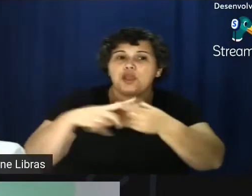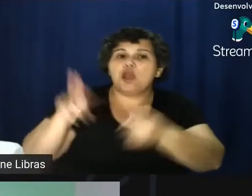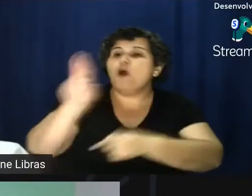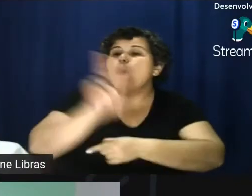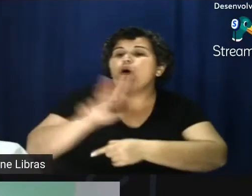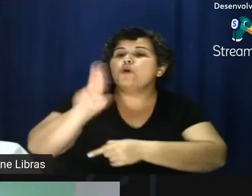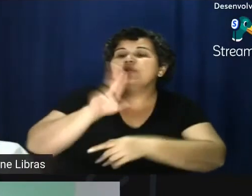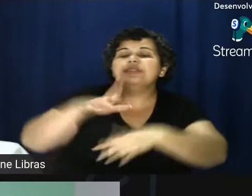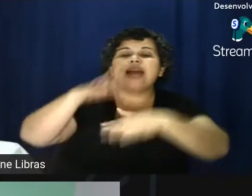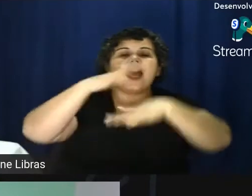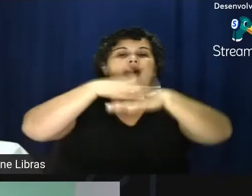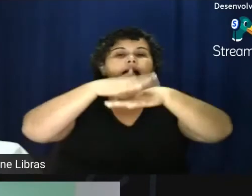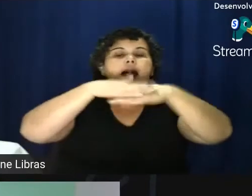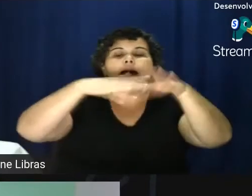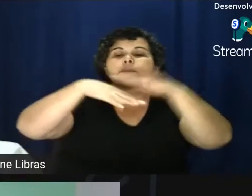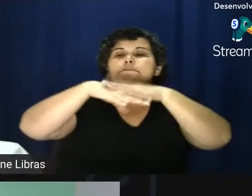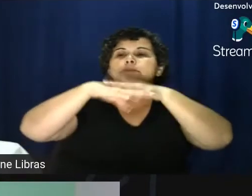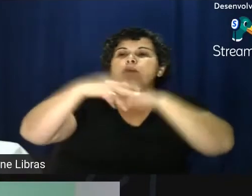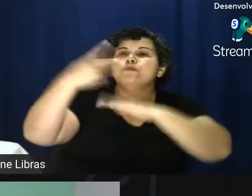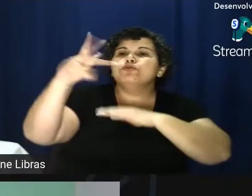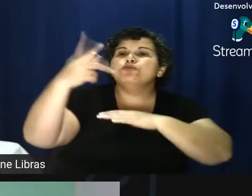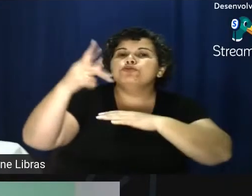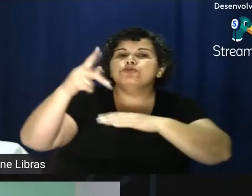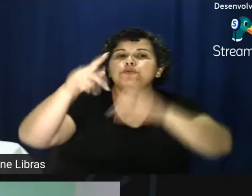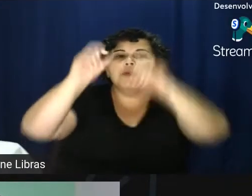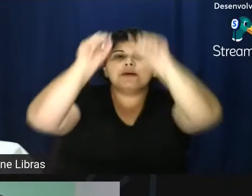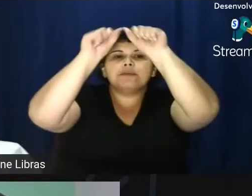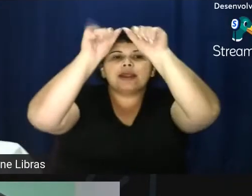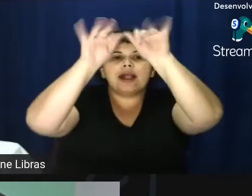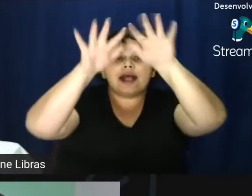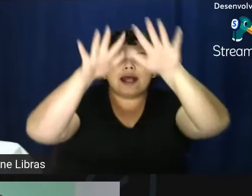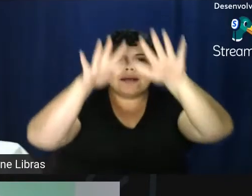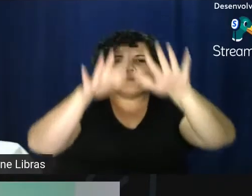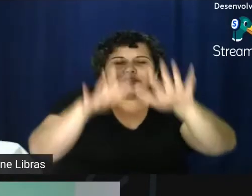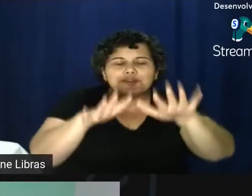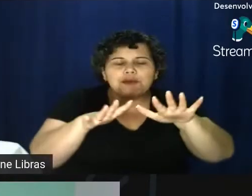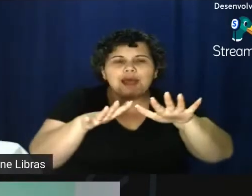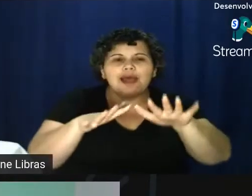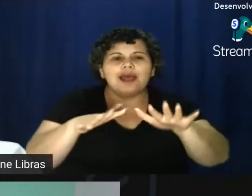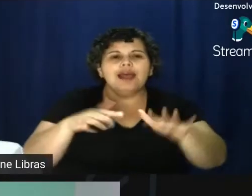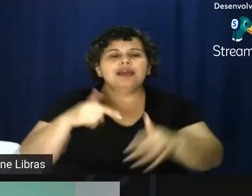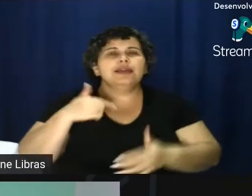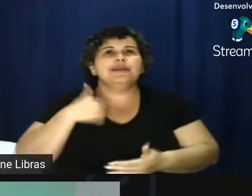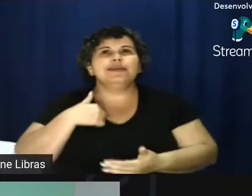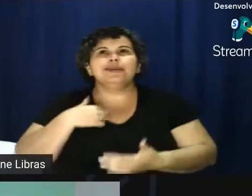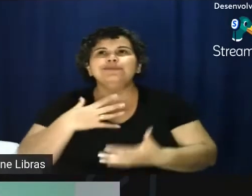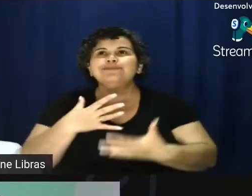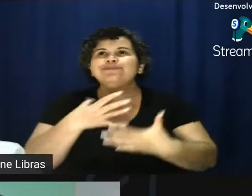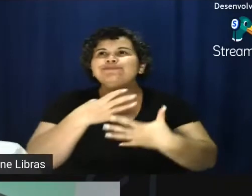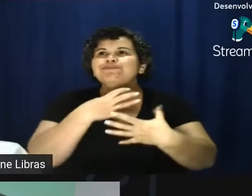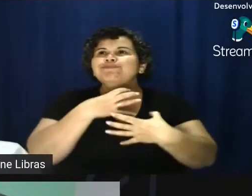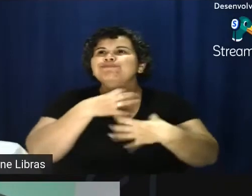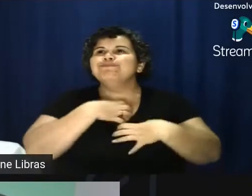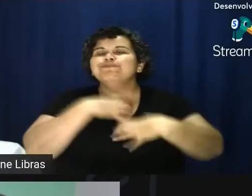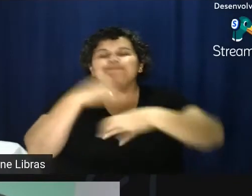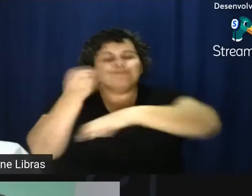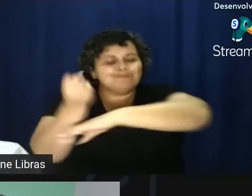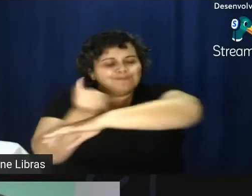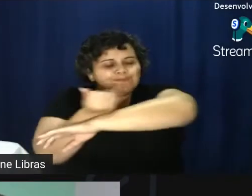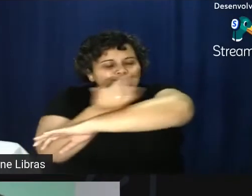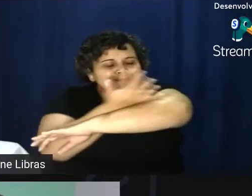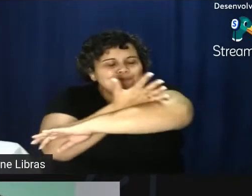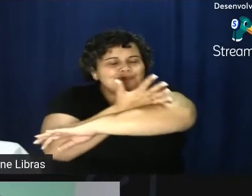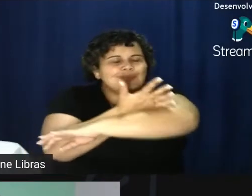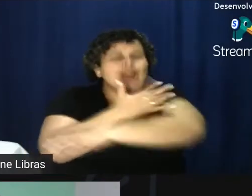para abençoar. Aí eu fiquei, né, como se fosse uma missão. Você tem uma missão. E